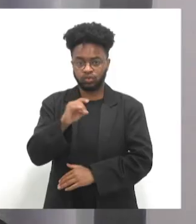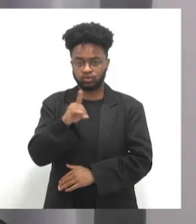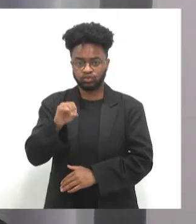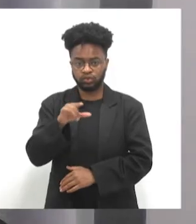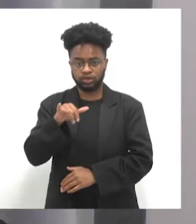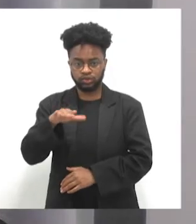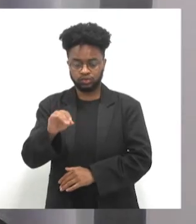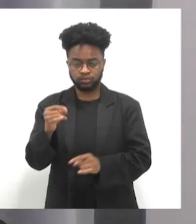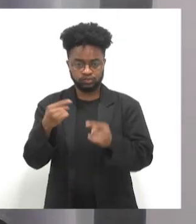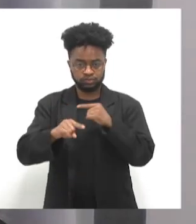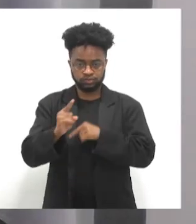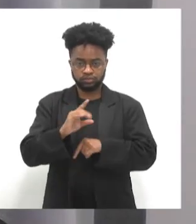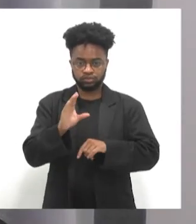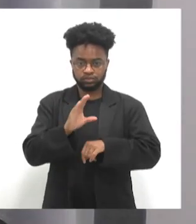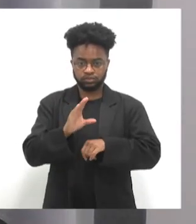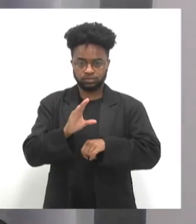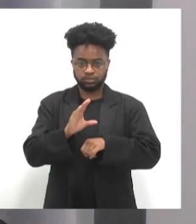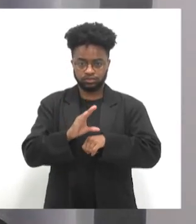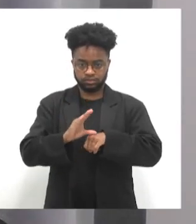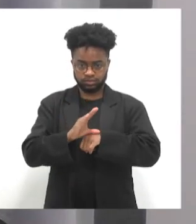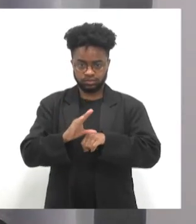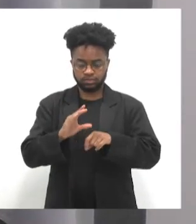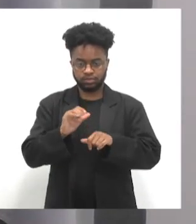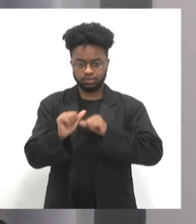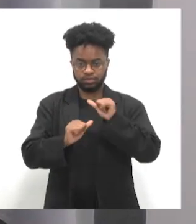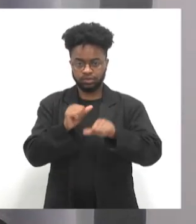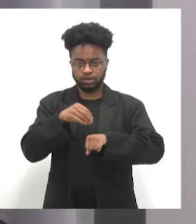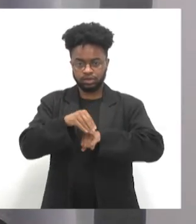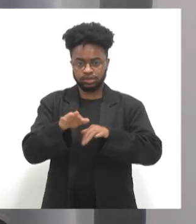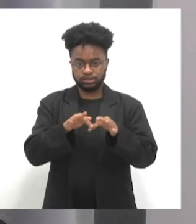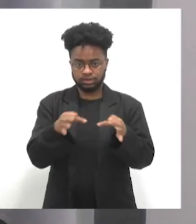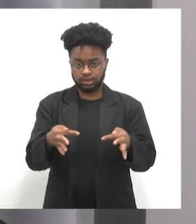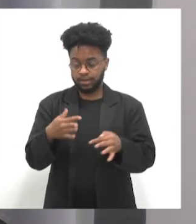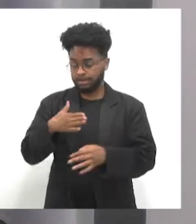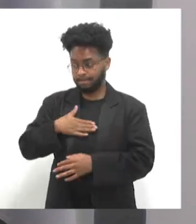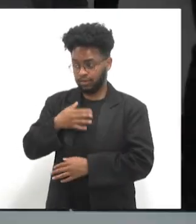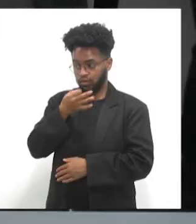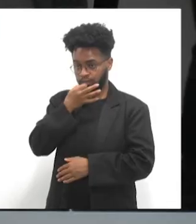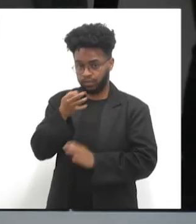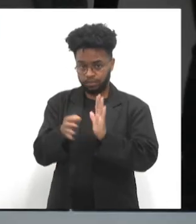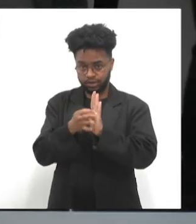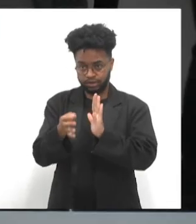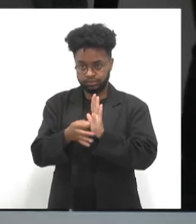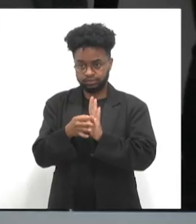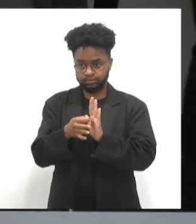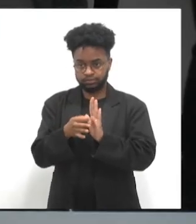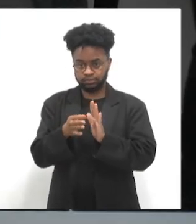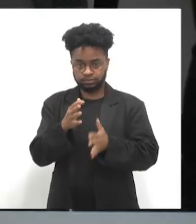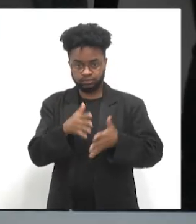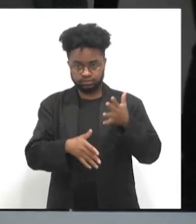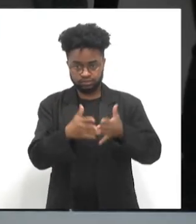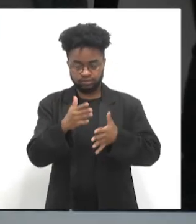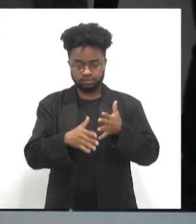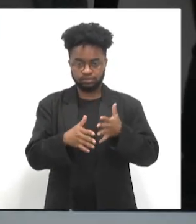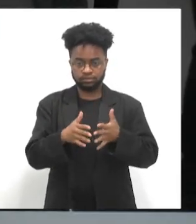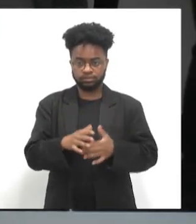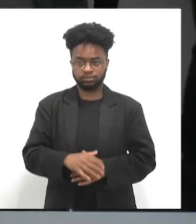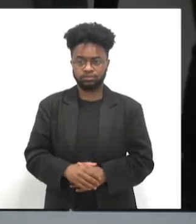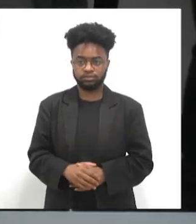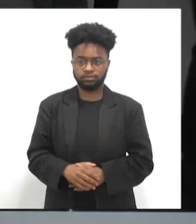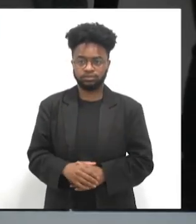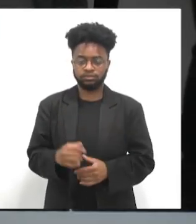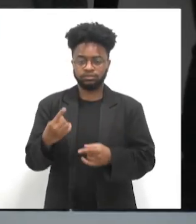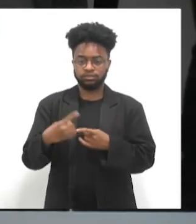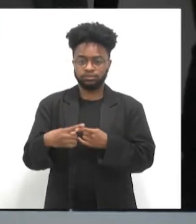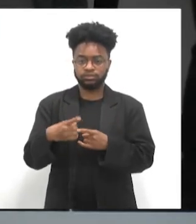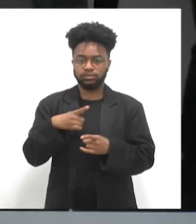é pela inconstitucionalidade, concluindo pela transformação em indicação simples. O meu parecer é pela prejudicabilidade,